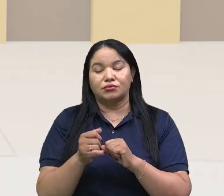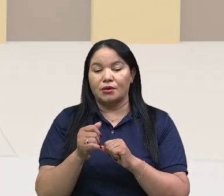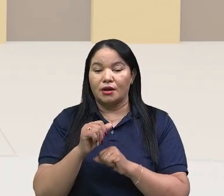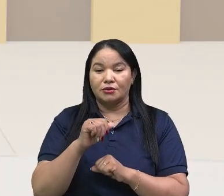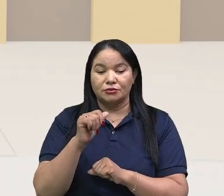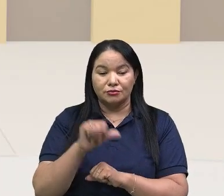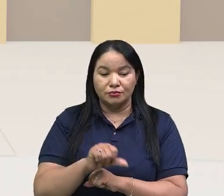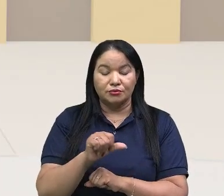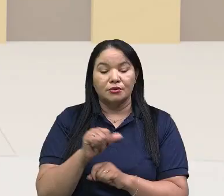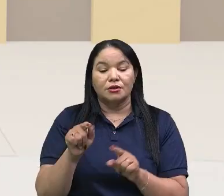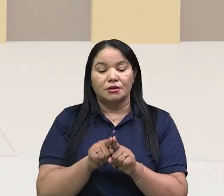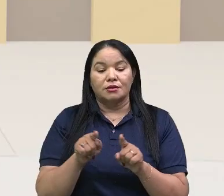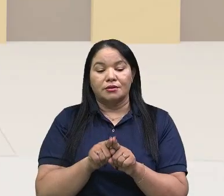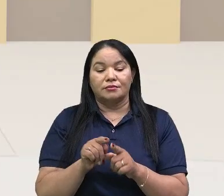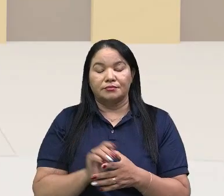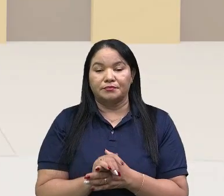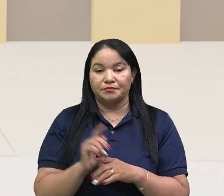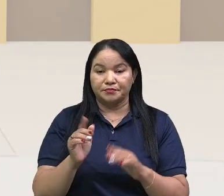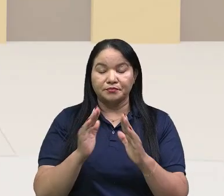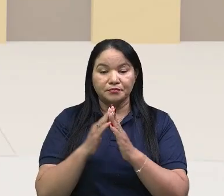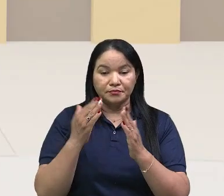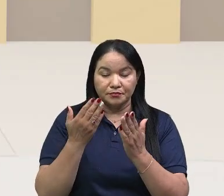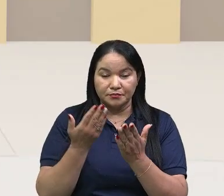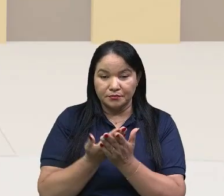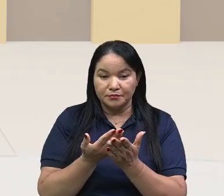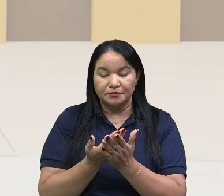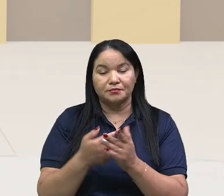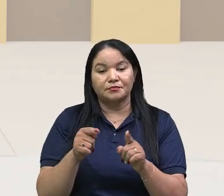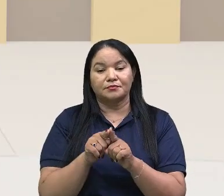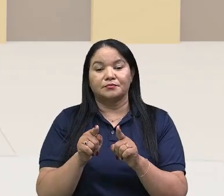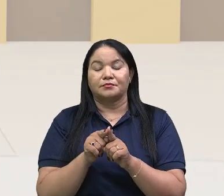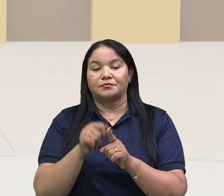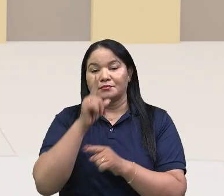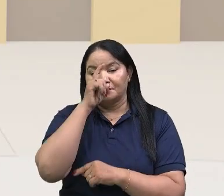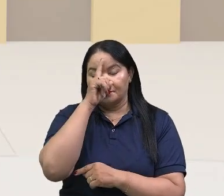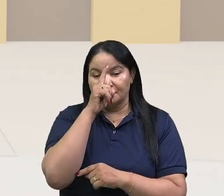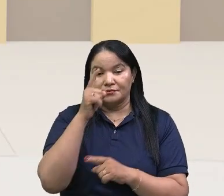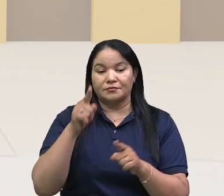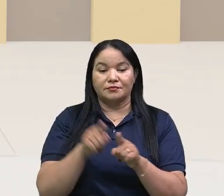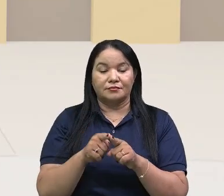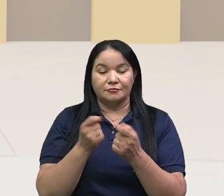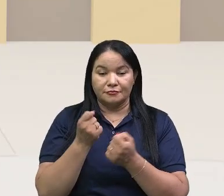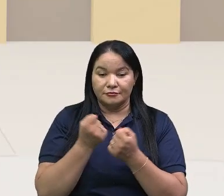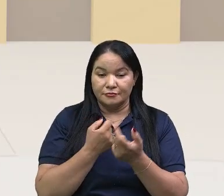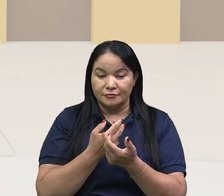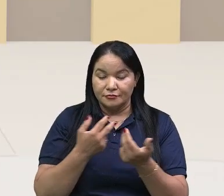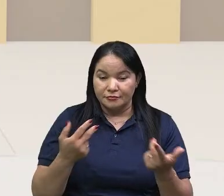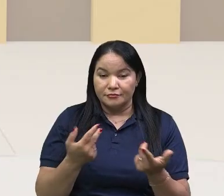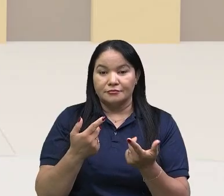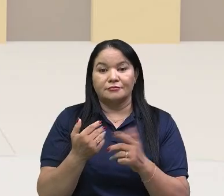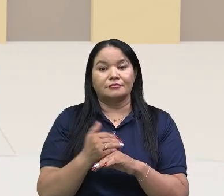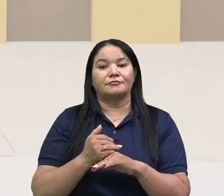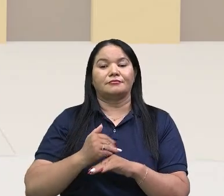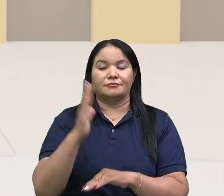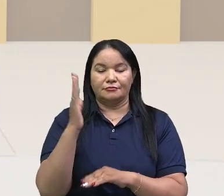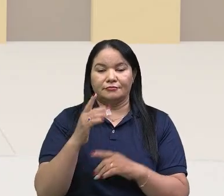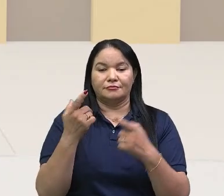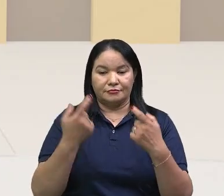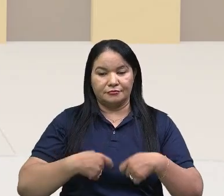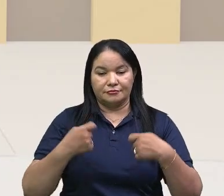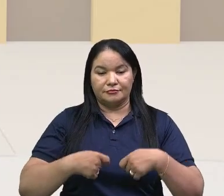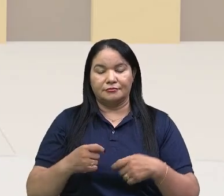Maior demanda por escolas, hospitais, transporte, porque vai ter mais gente ali, né? E se a